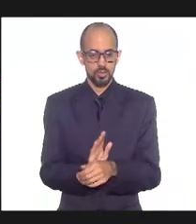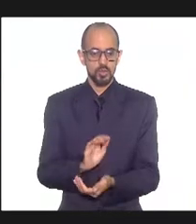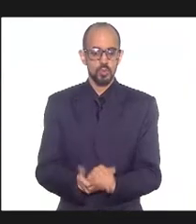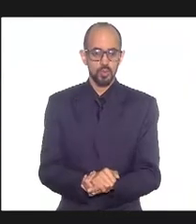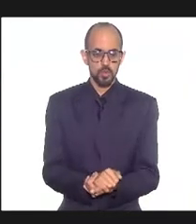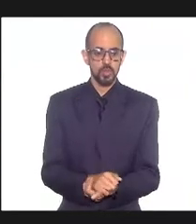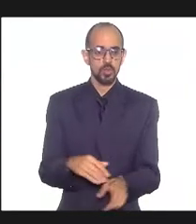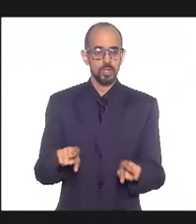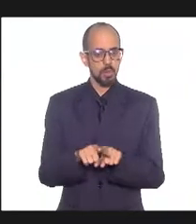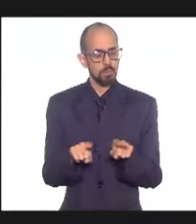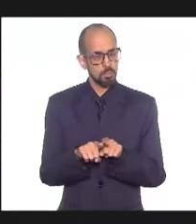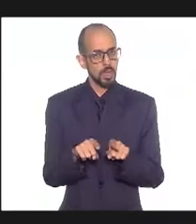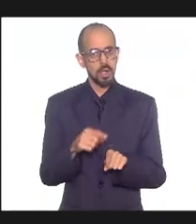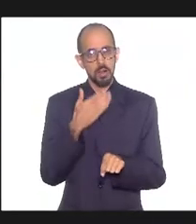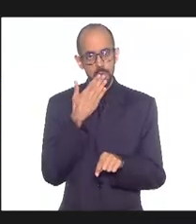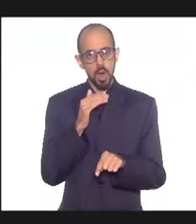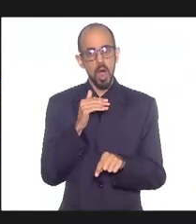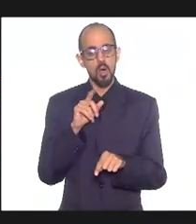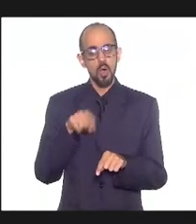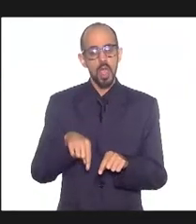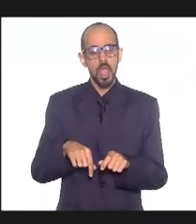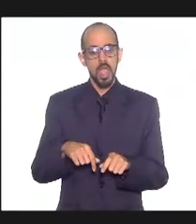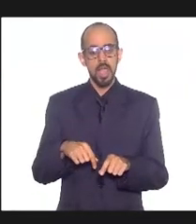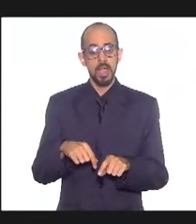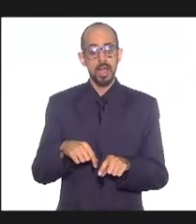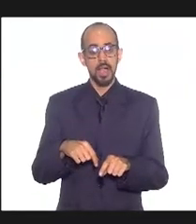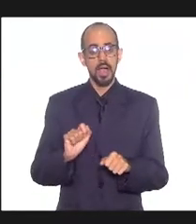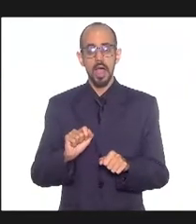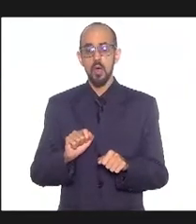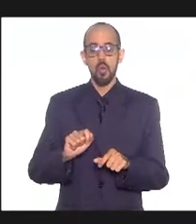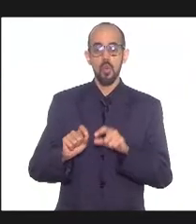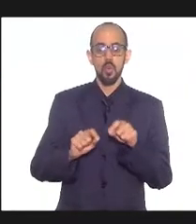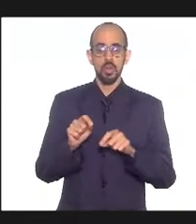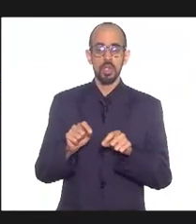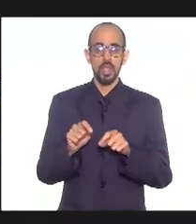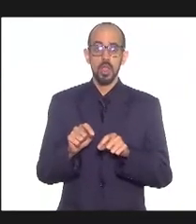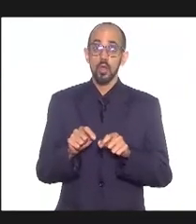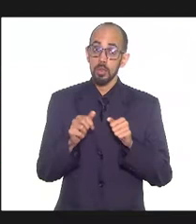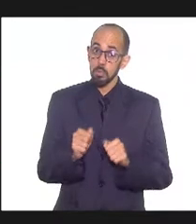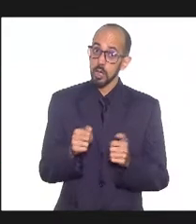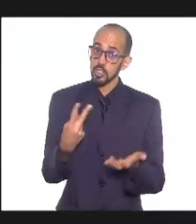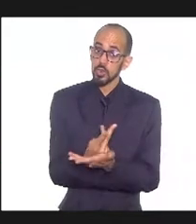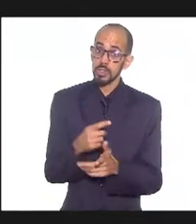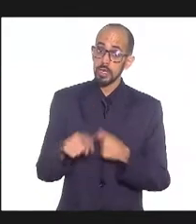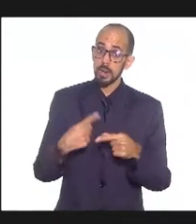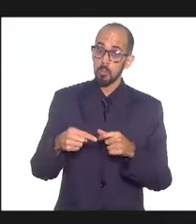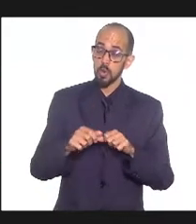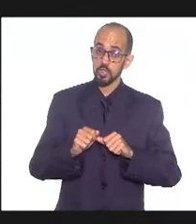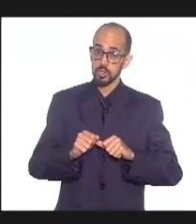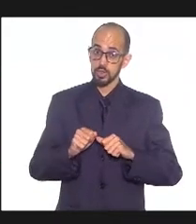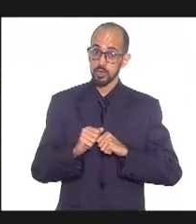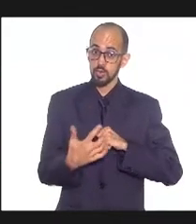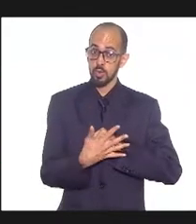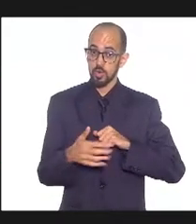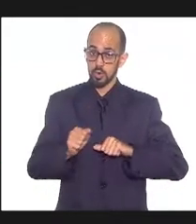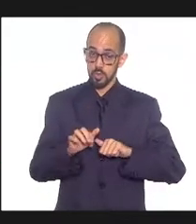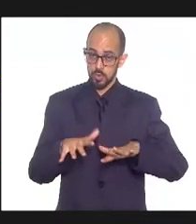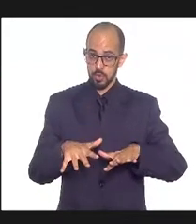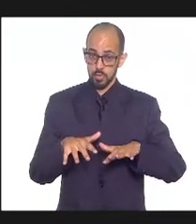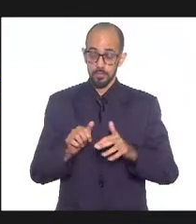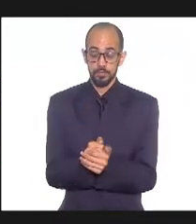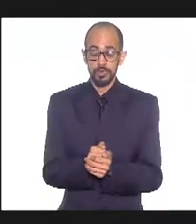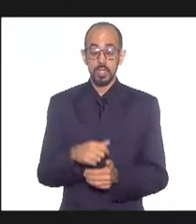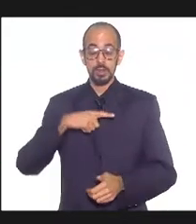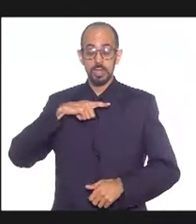à tendência pós-Covid. Nós vemos quando isso que ainda temos uma participação